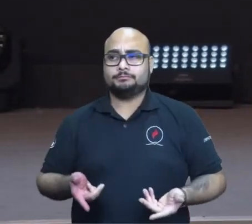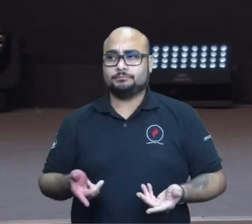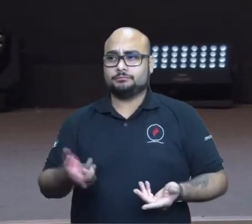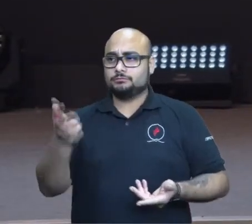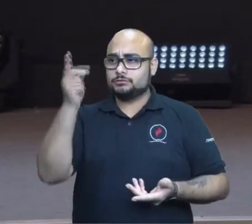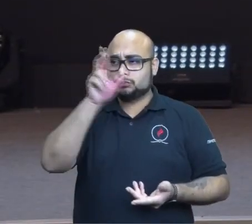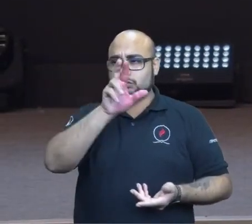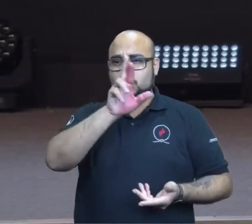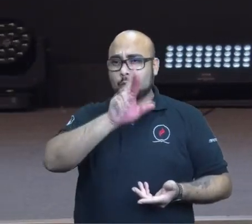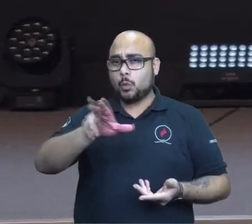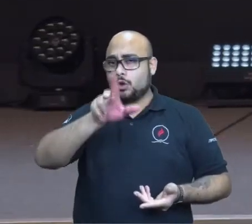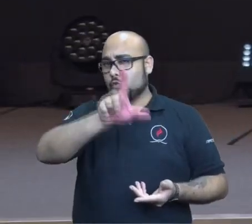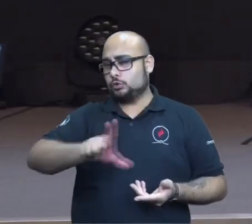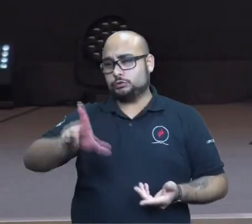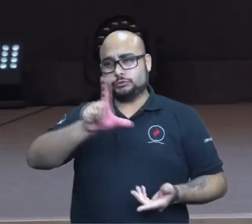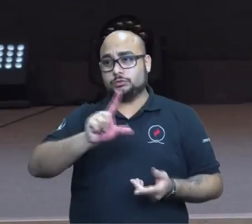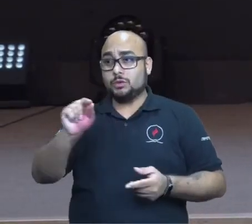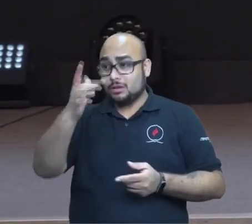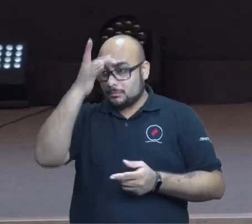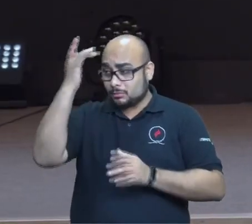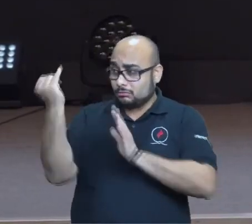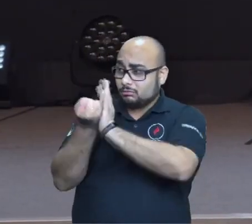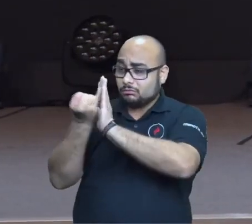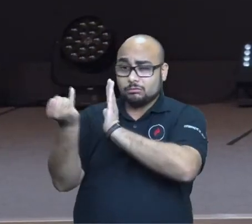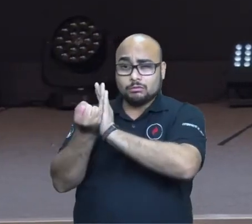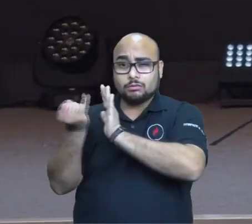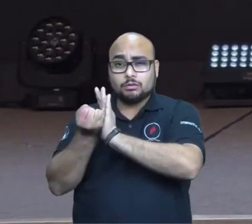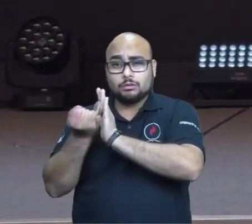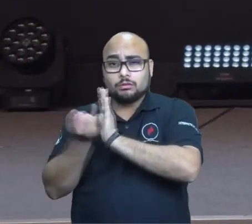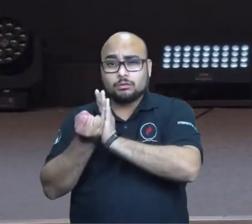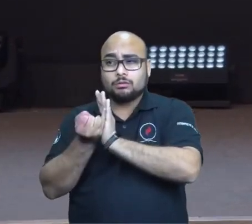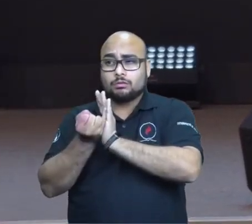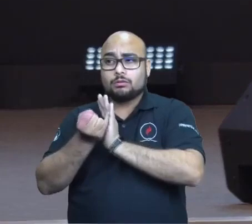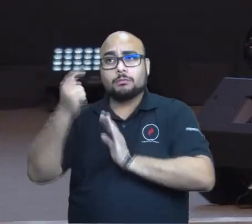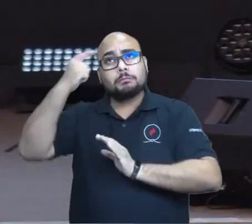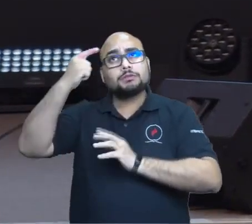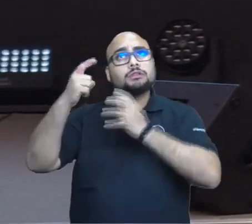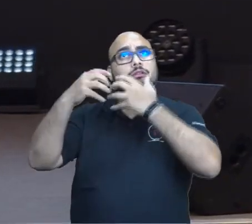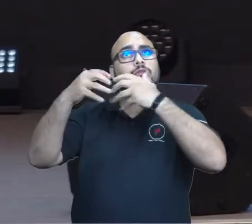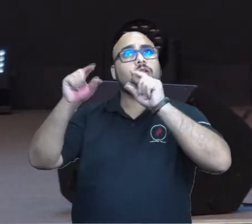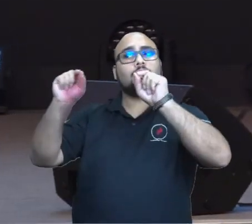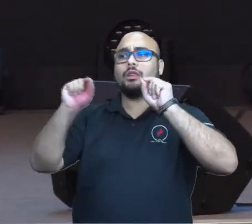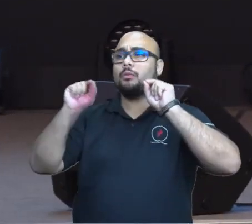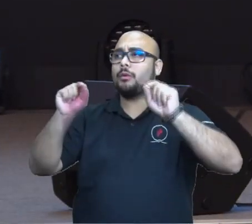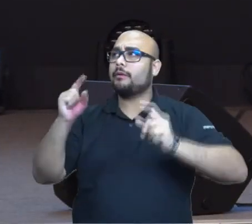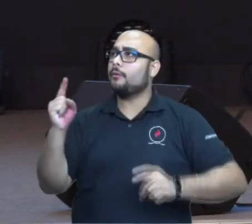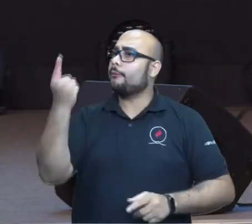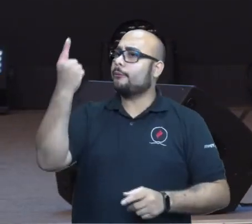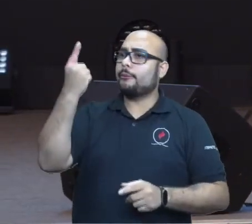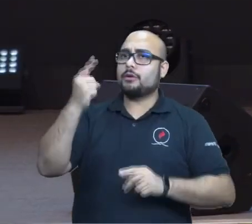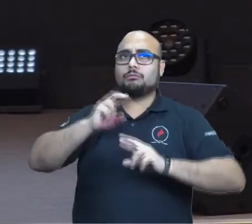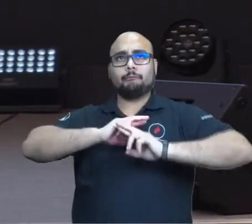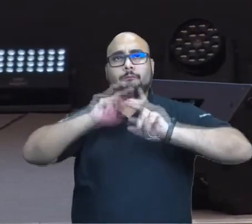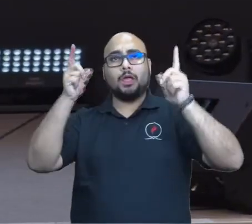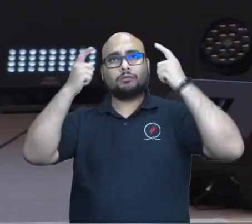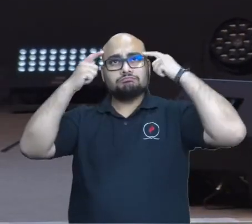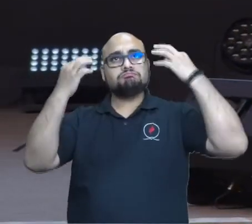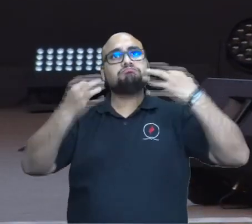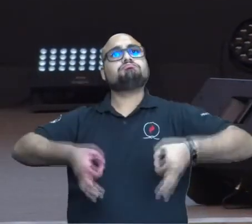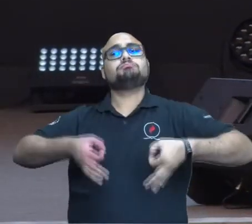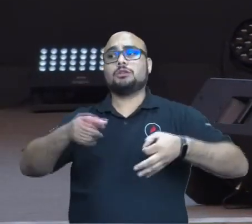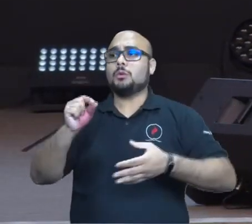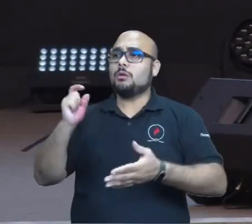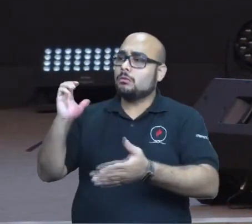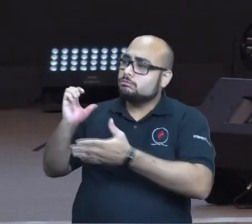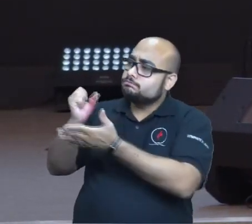pessoa é uma vida de cobrir cumprir lacunas é pensar no que não estão pensando é prover o que não